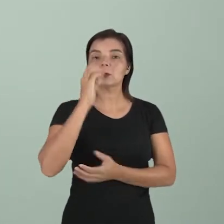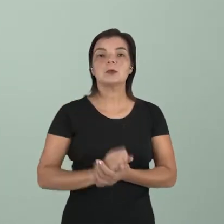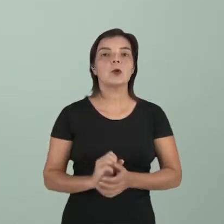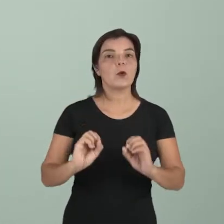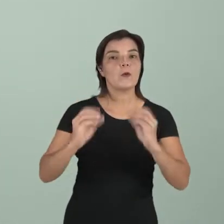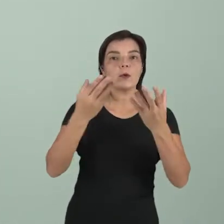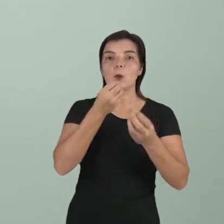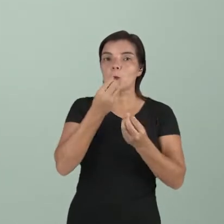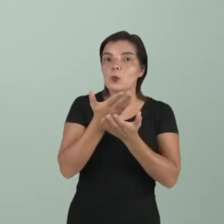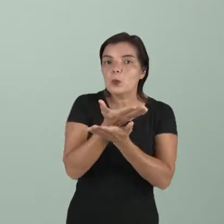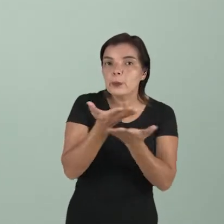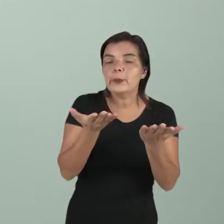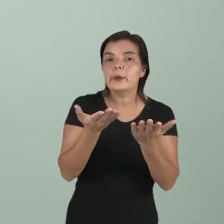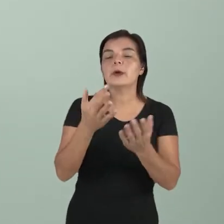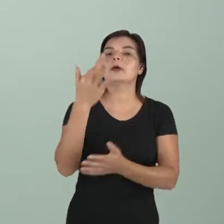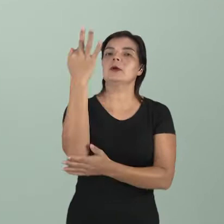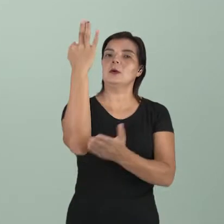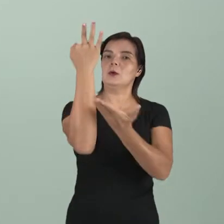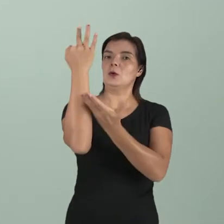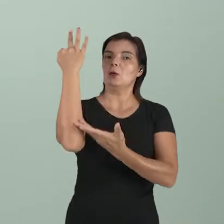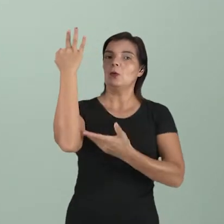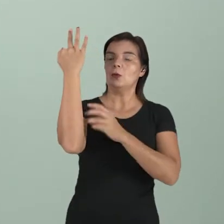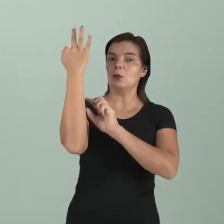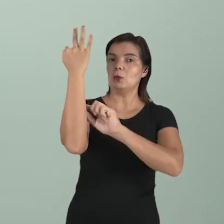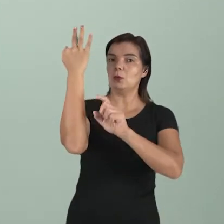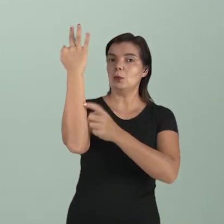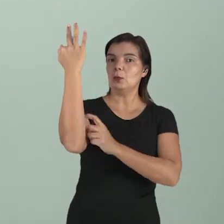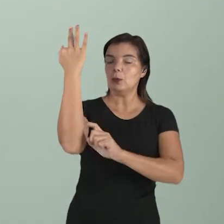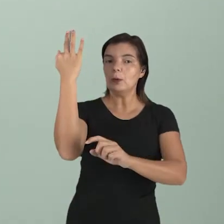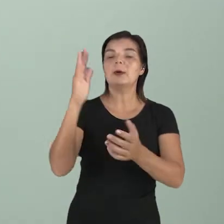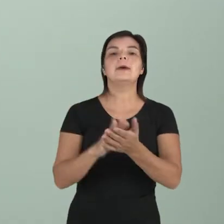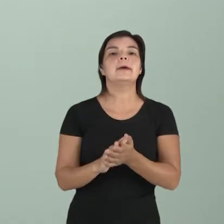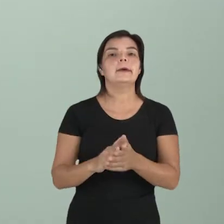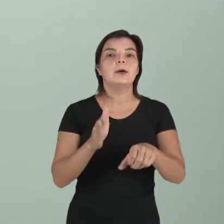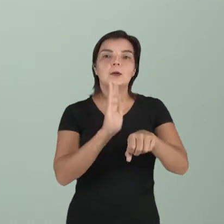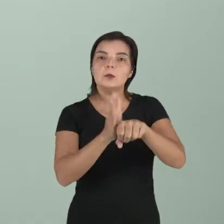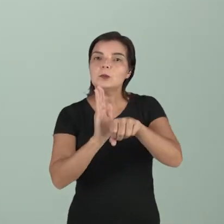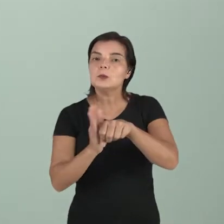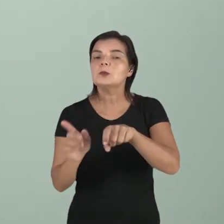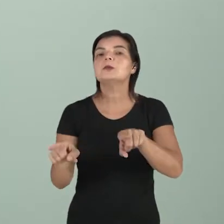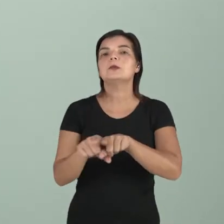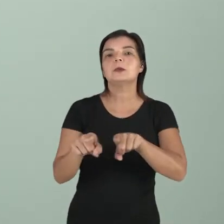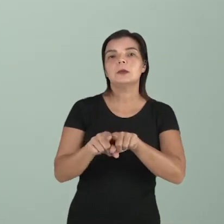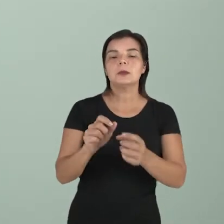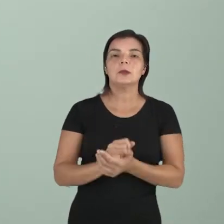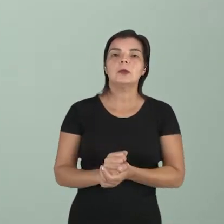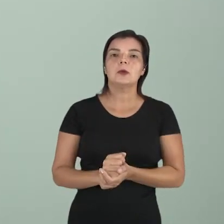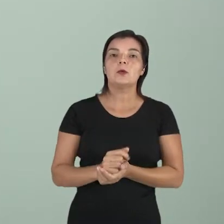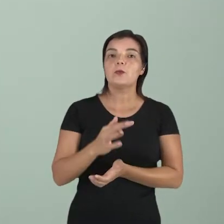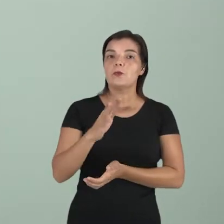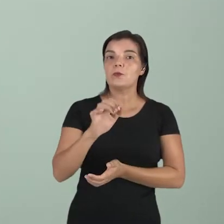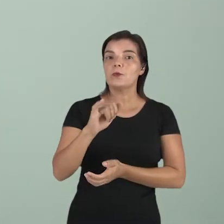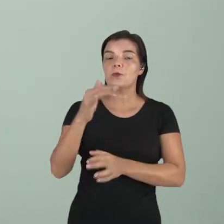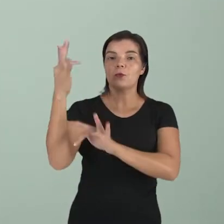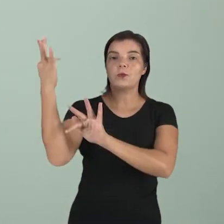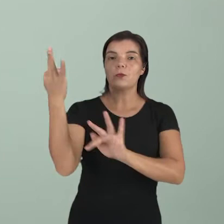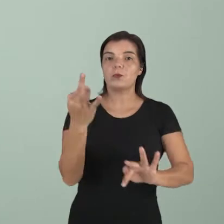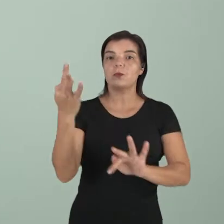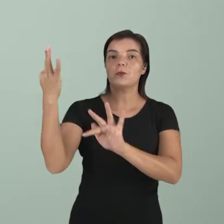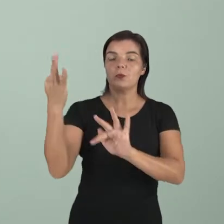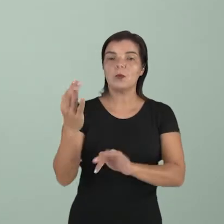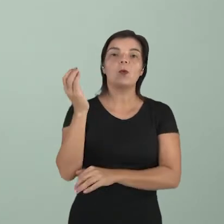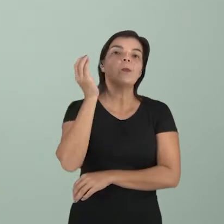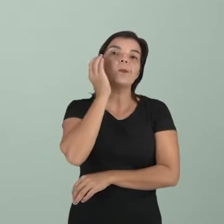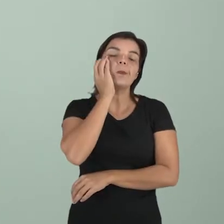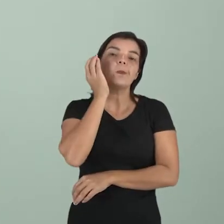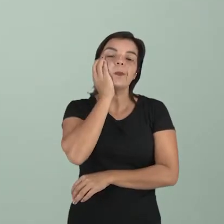exemplo, a gente vai ter diversos festivais espalhados dentro do nosso estado. A gente não tem um único